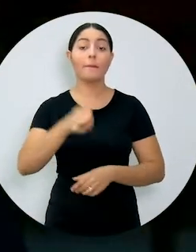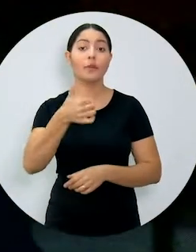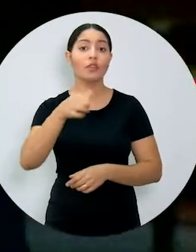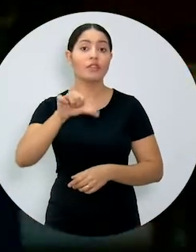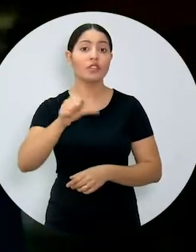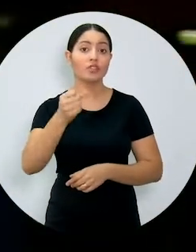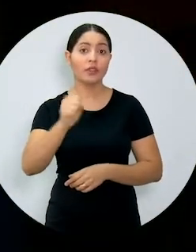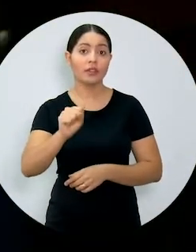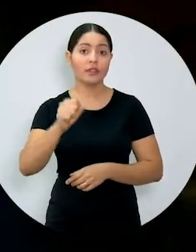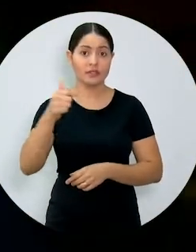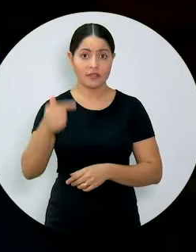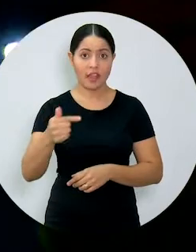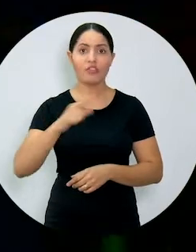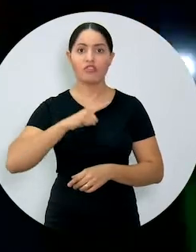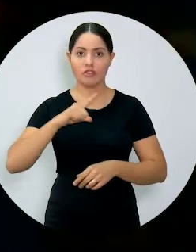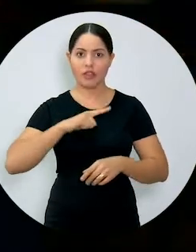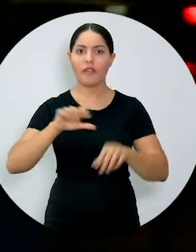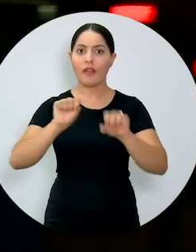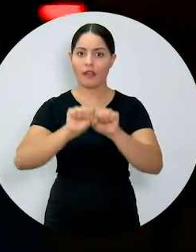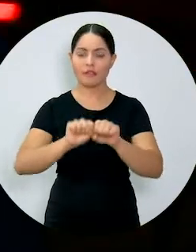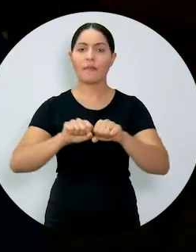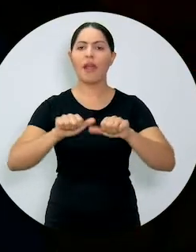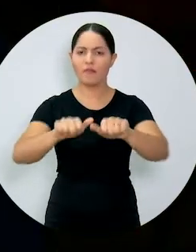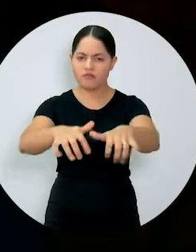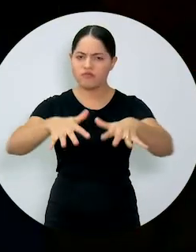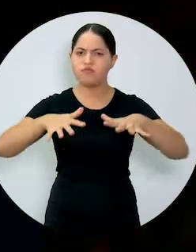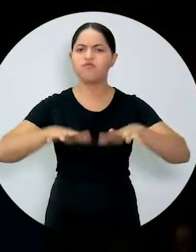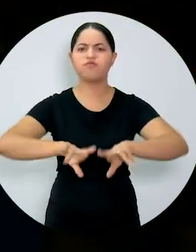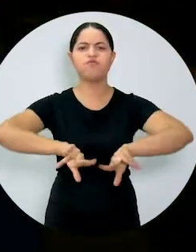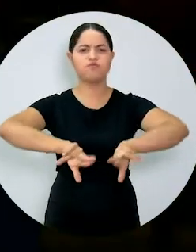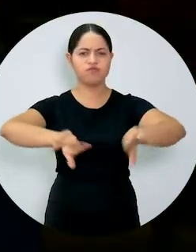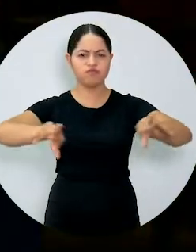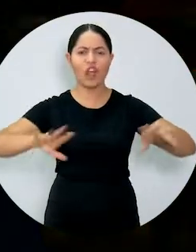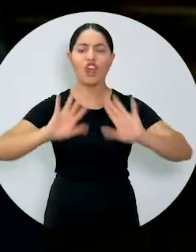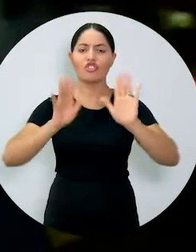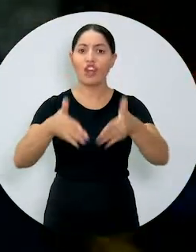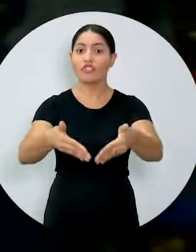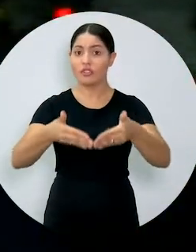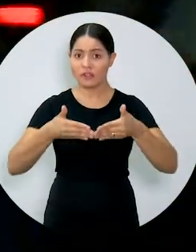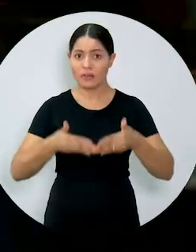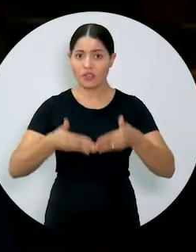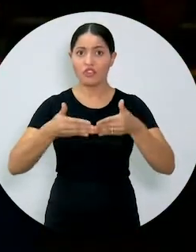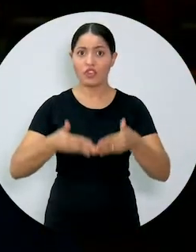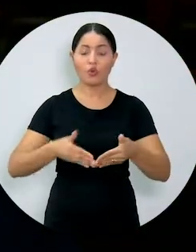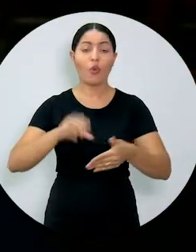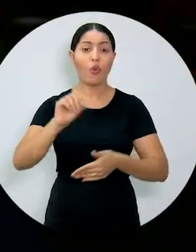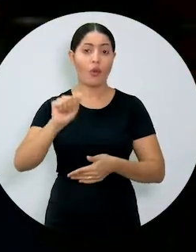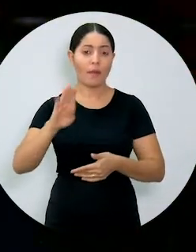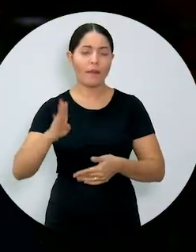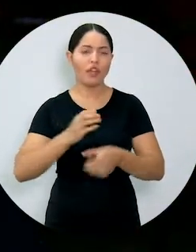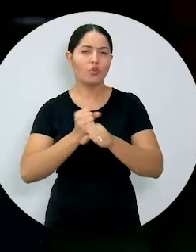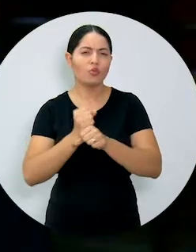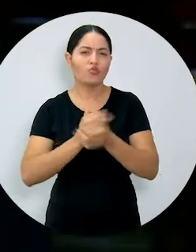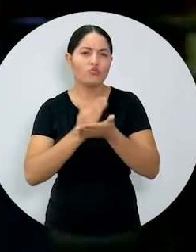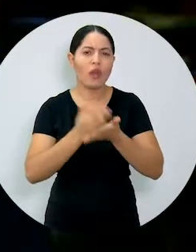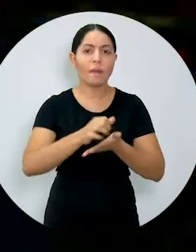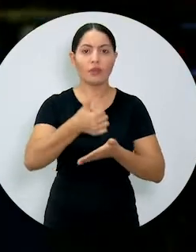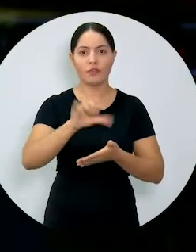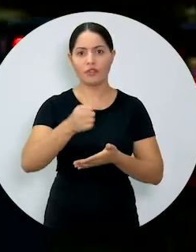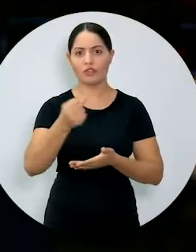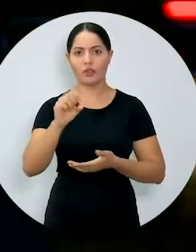1987, foi a instalação da Assembleia Nacional Constituinte, que já havia sido solicitada pela OAB desde o início da década de